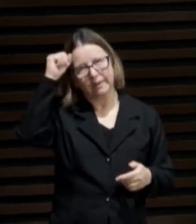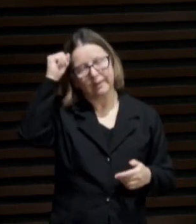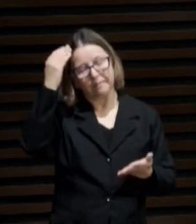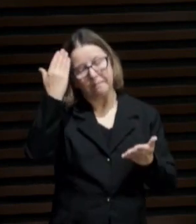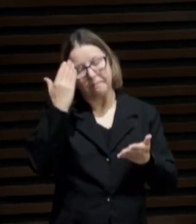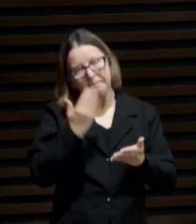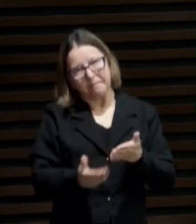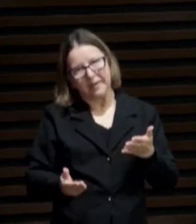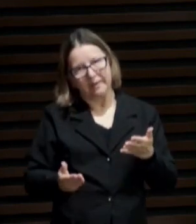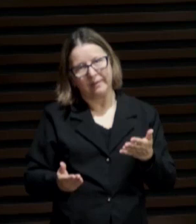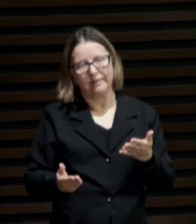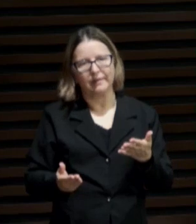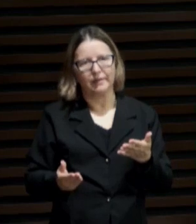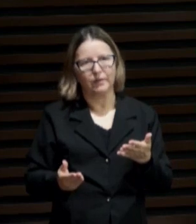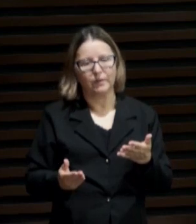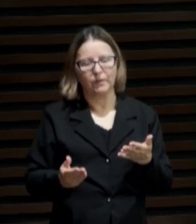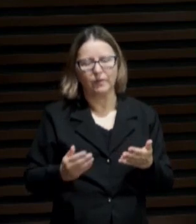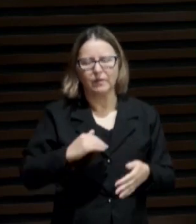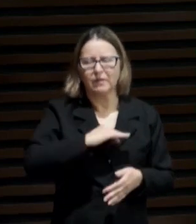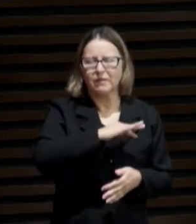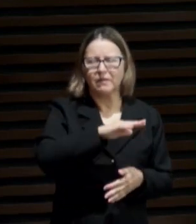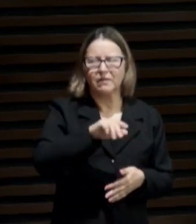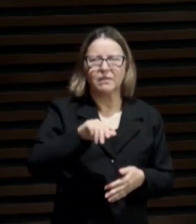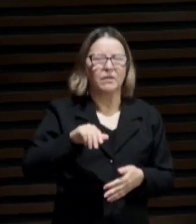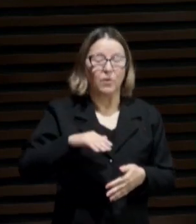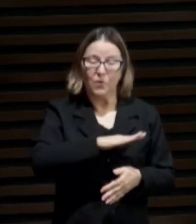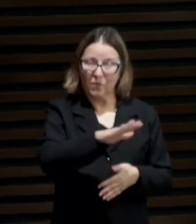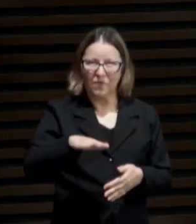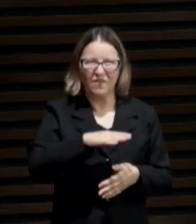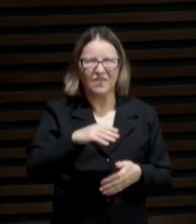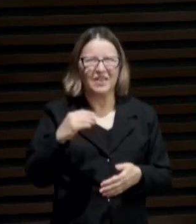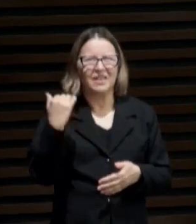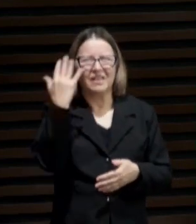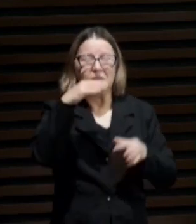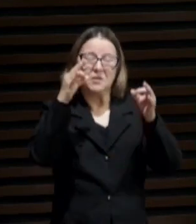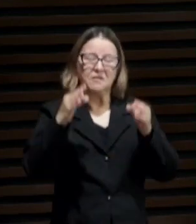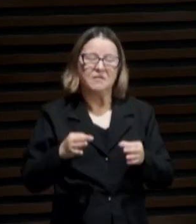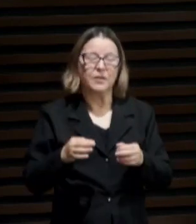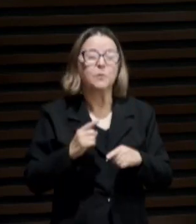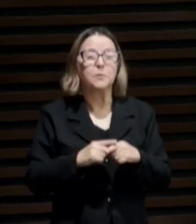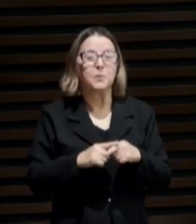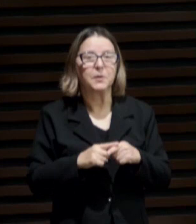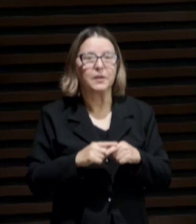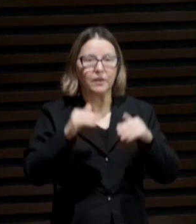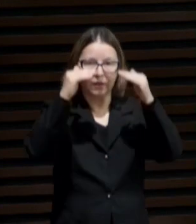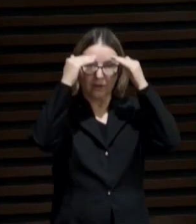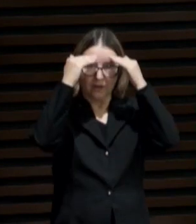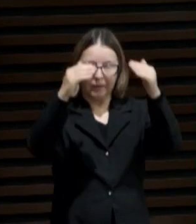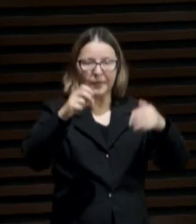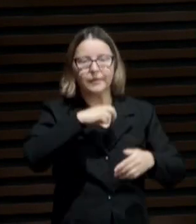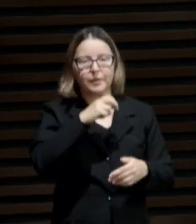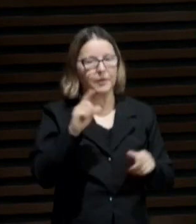por ter dado ouvidos à sua voz, em detrimento da voz de Deus. Depois